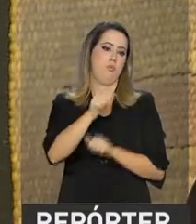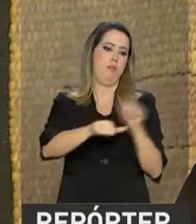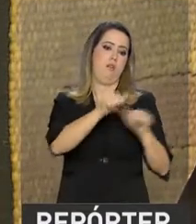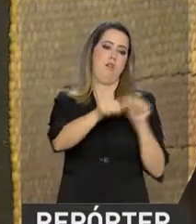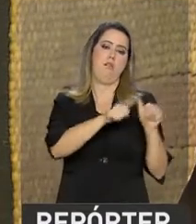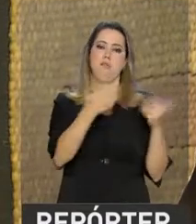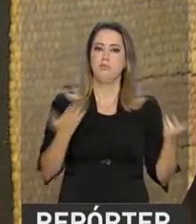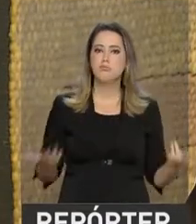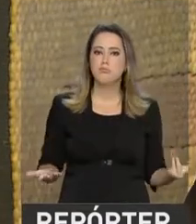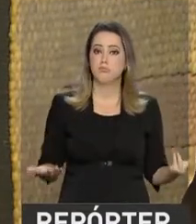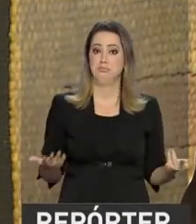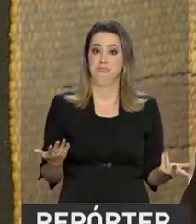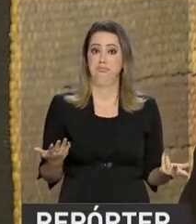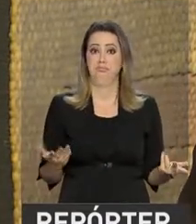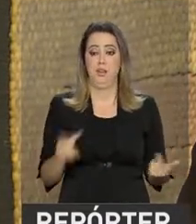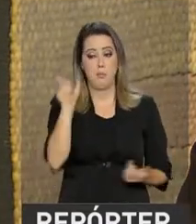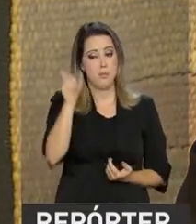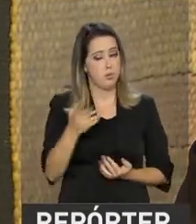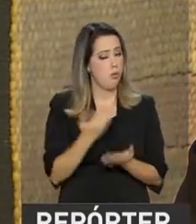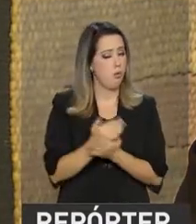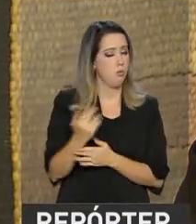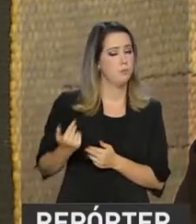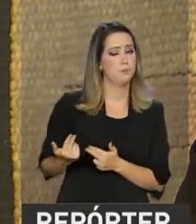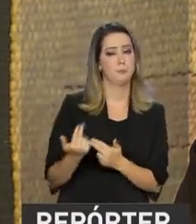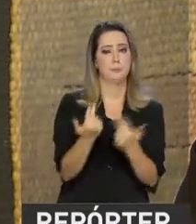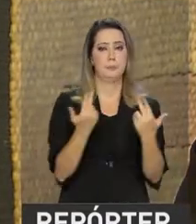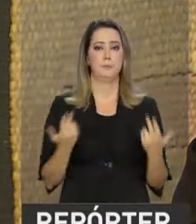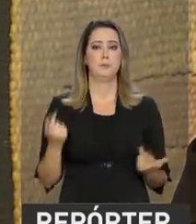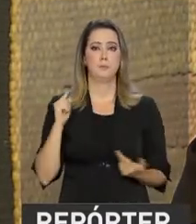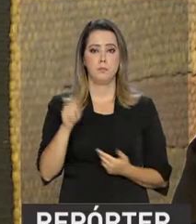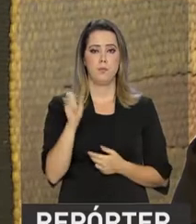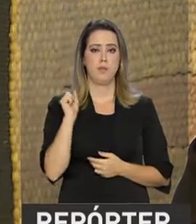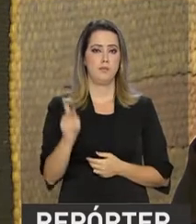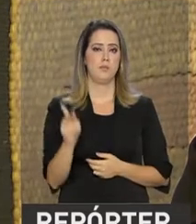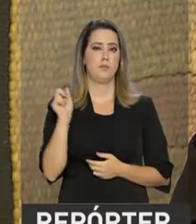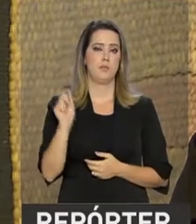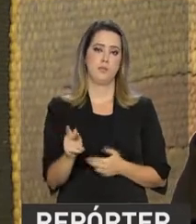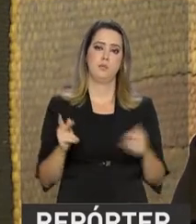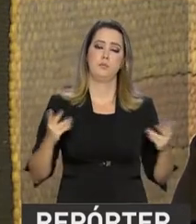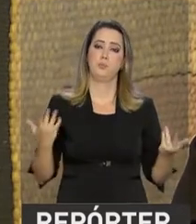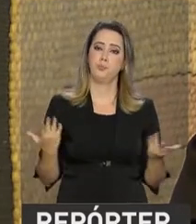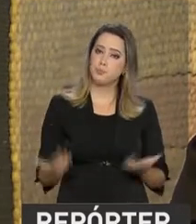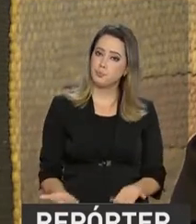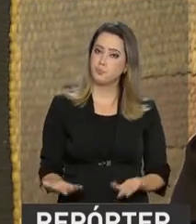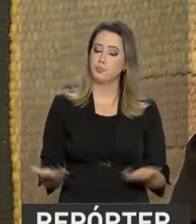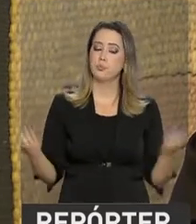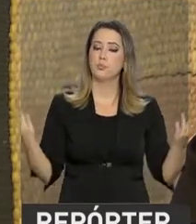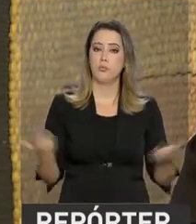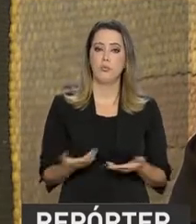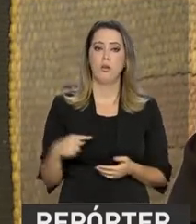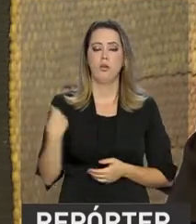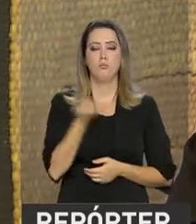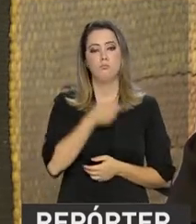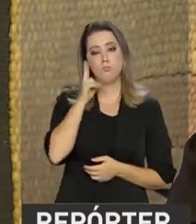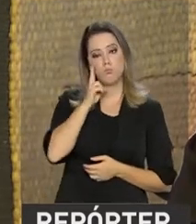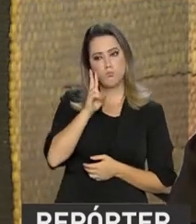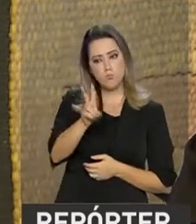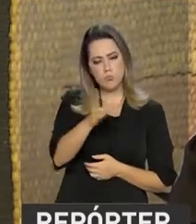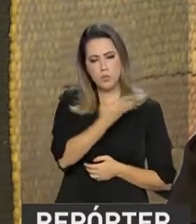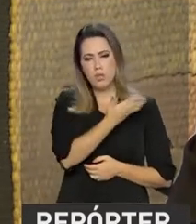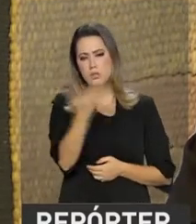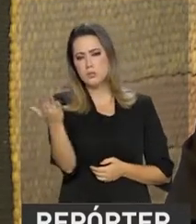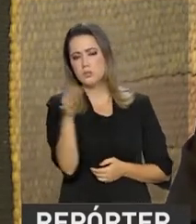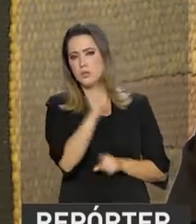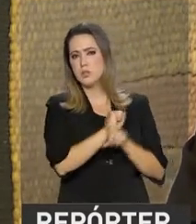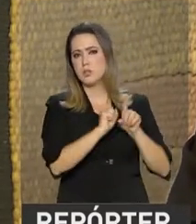alteração nenhuma em relação a essa aposentadoria. Então, hoje eu vejo que na